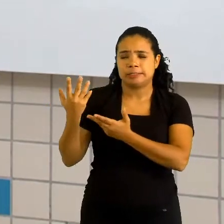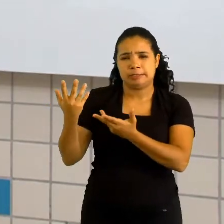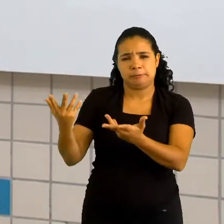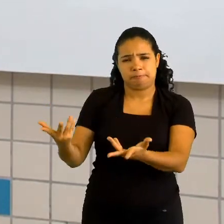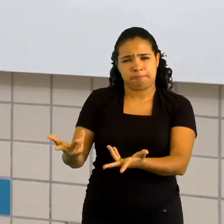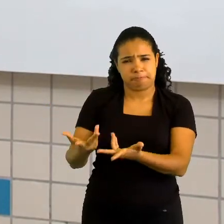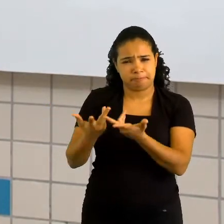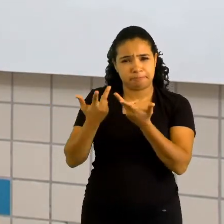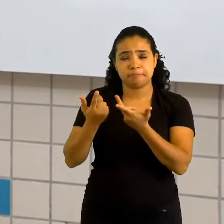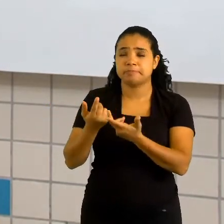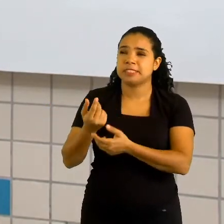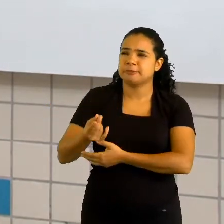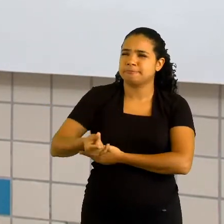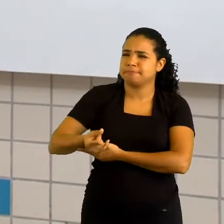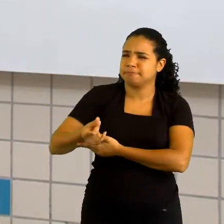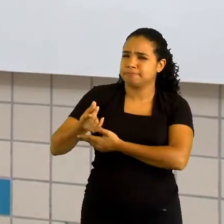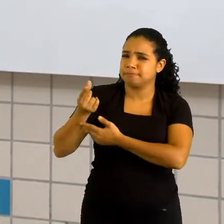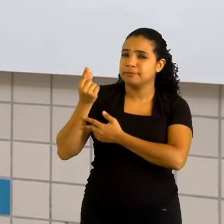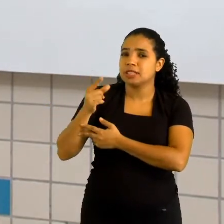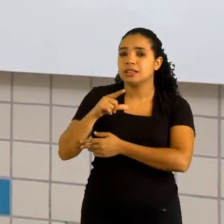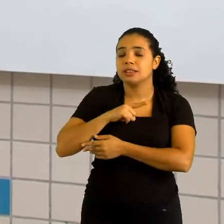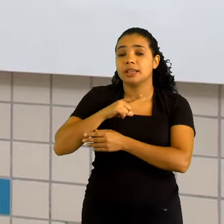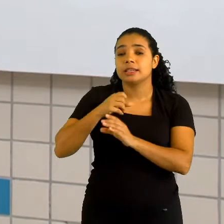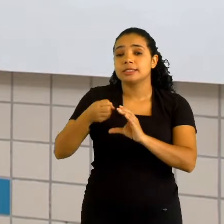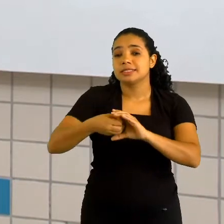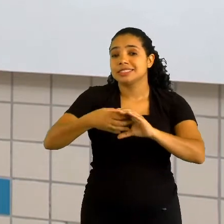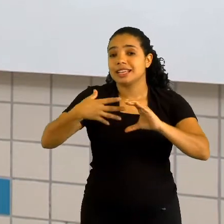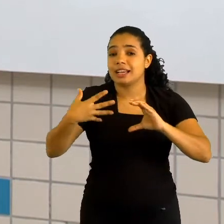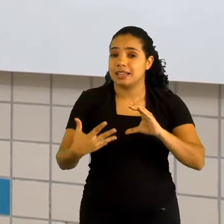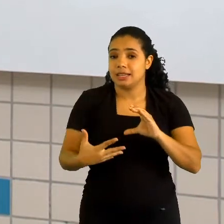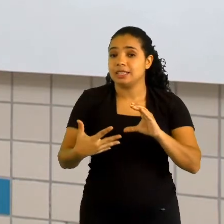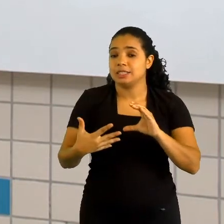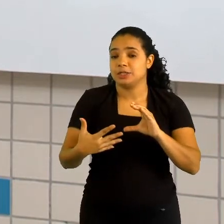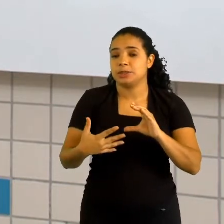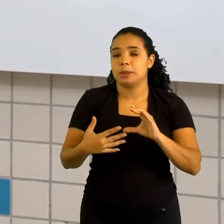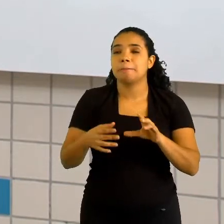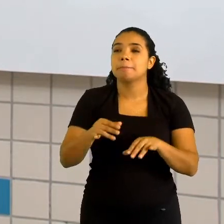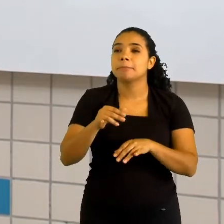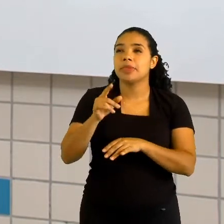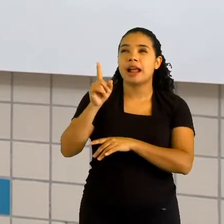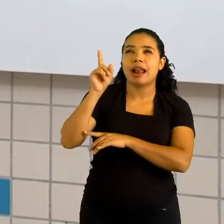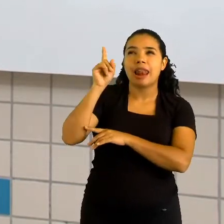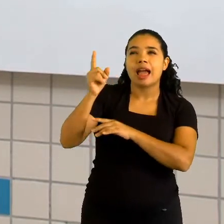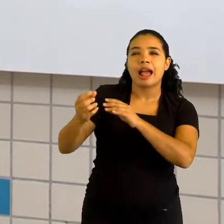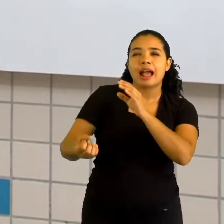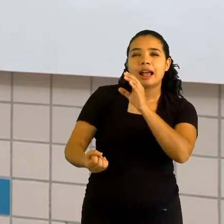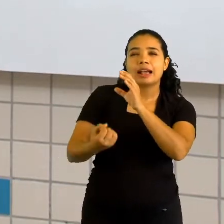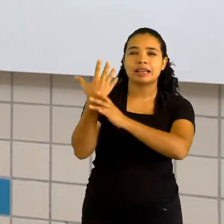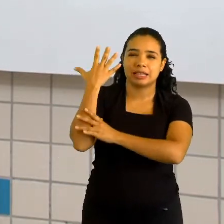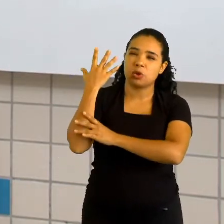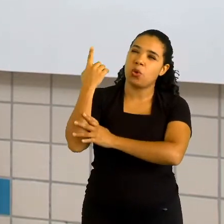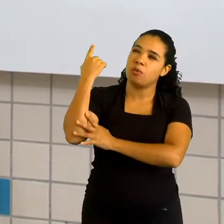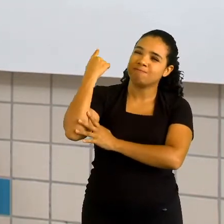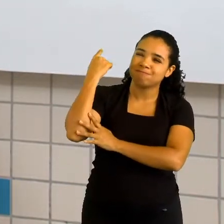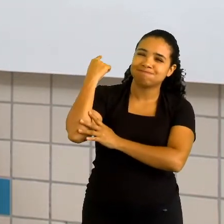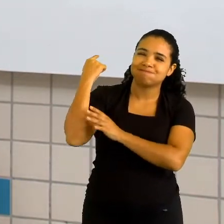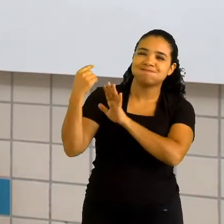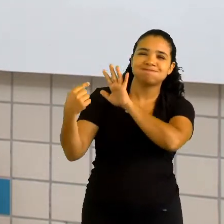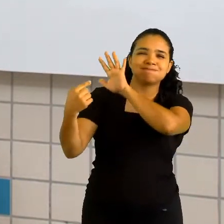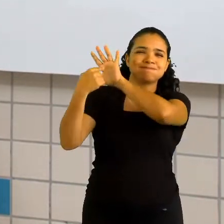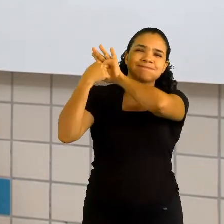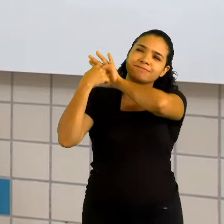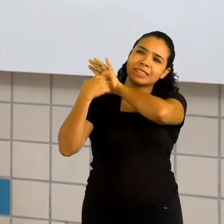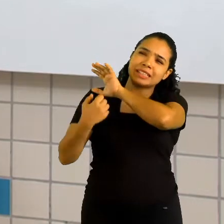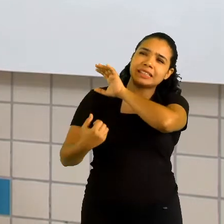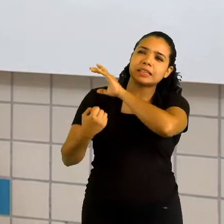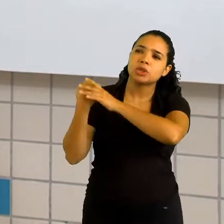ele possui algumas características. Lá quando ele foi inventado, ele partiu